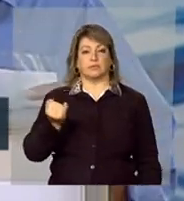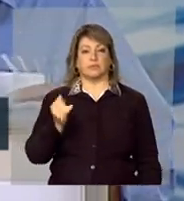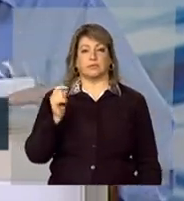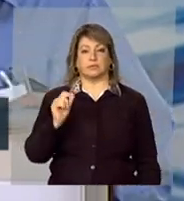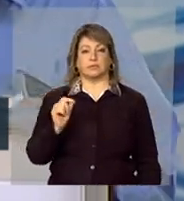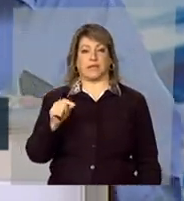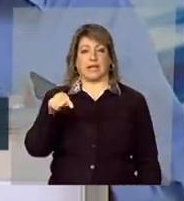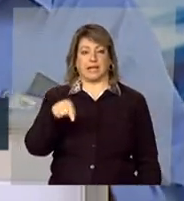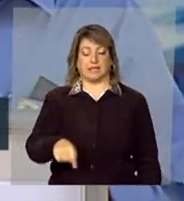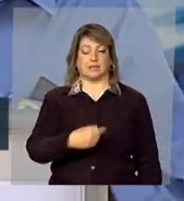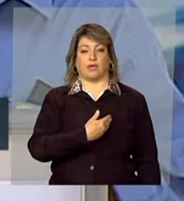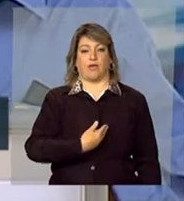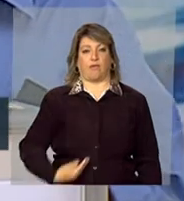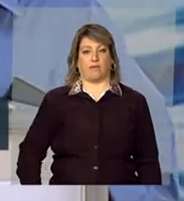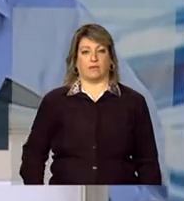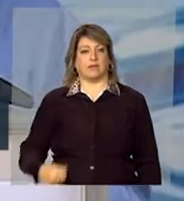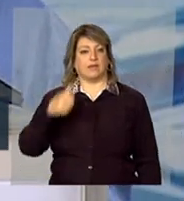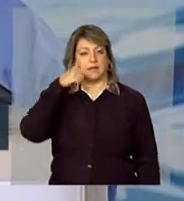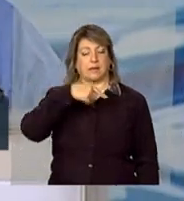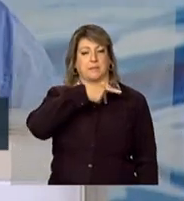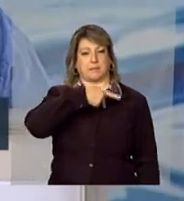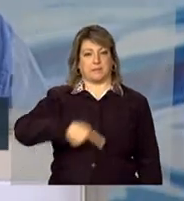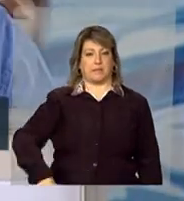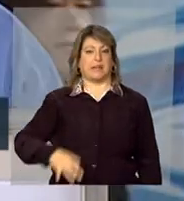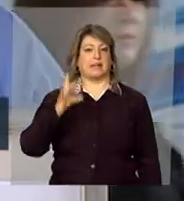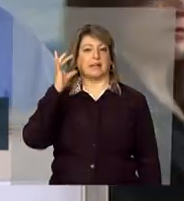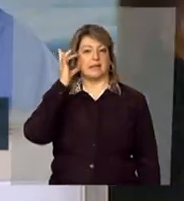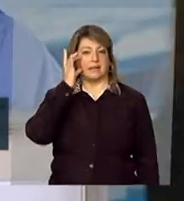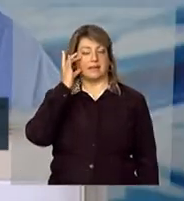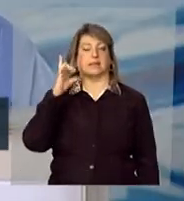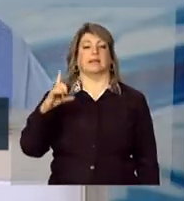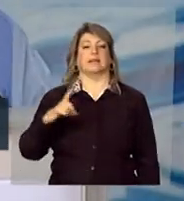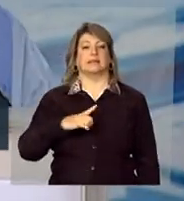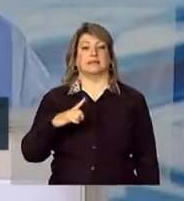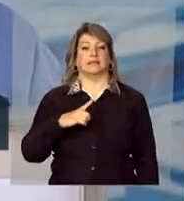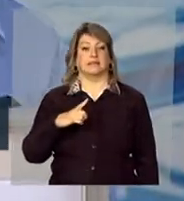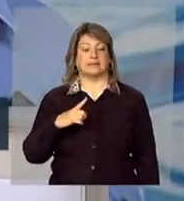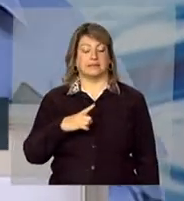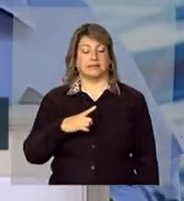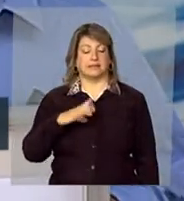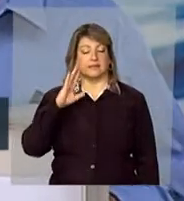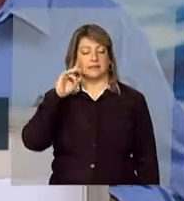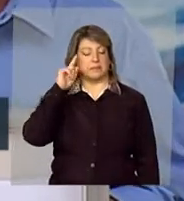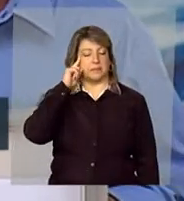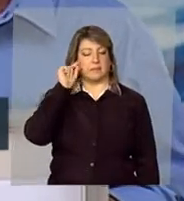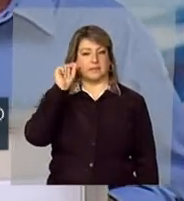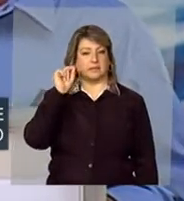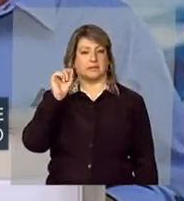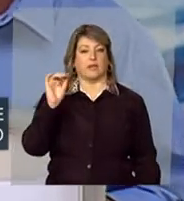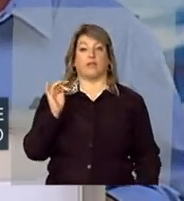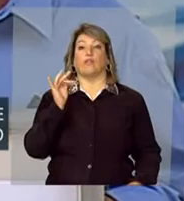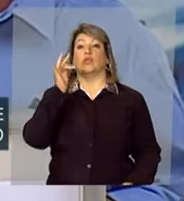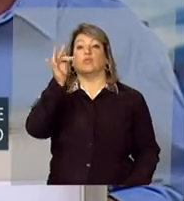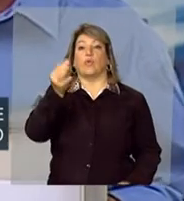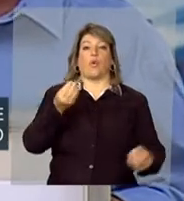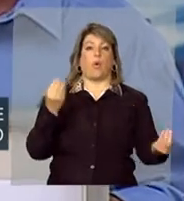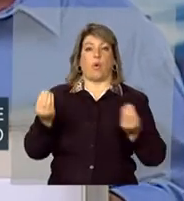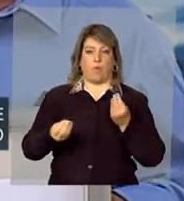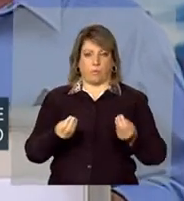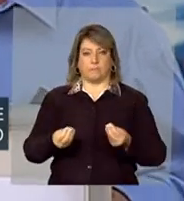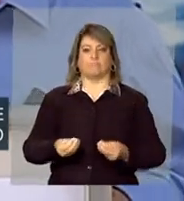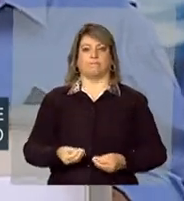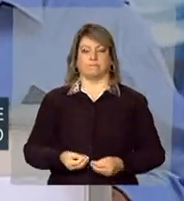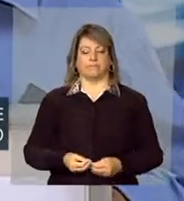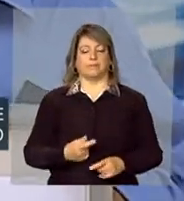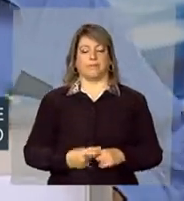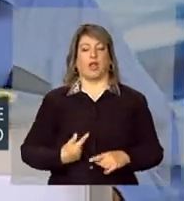que esse governo da presidenta Dilma tem um olhar plantado para o futuro. A gente sabe